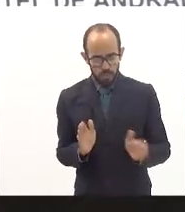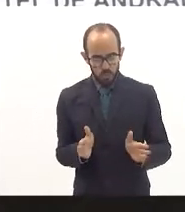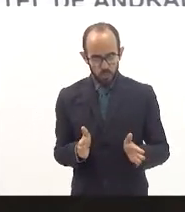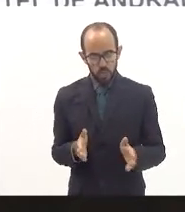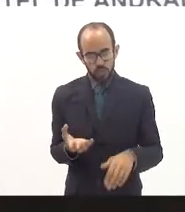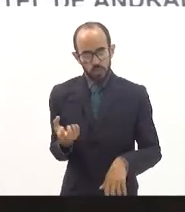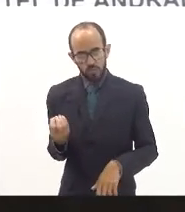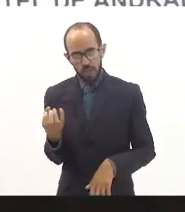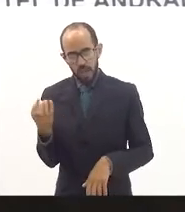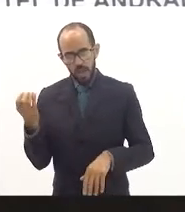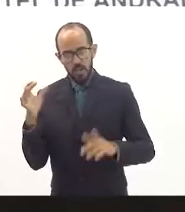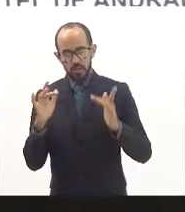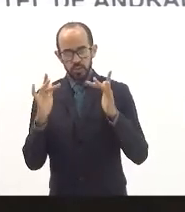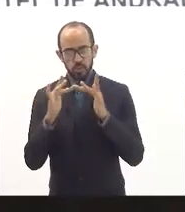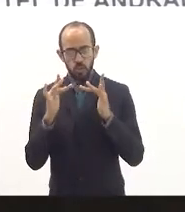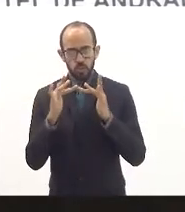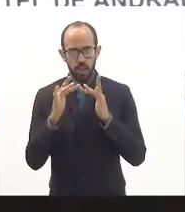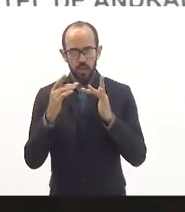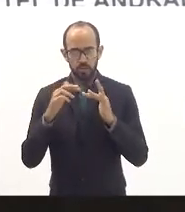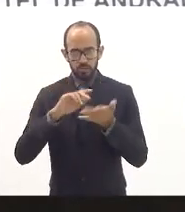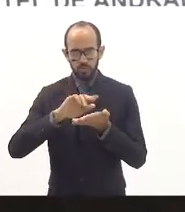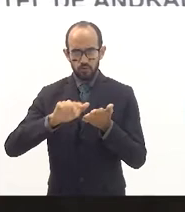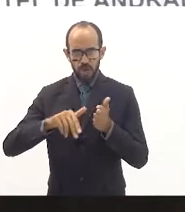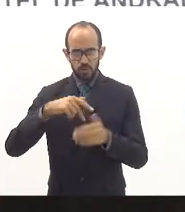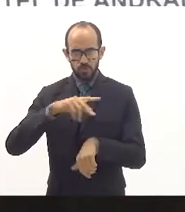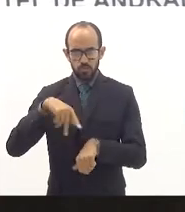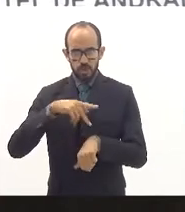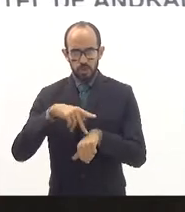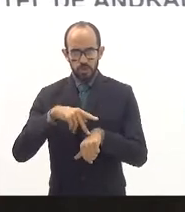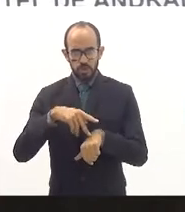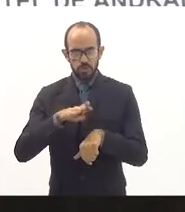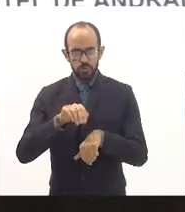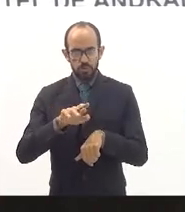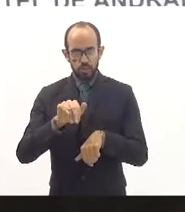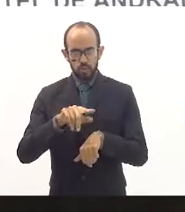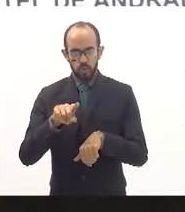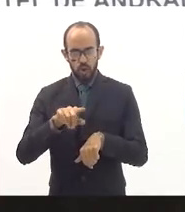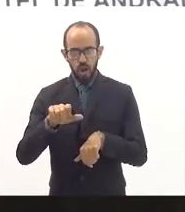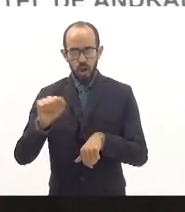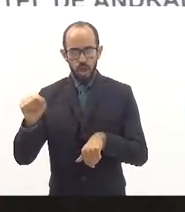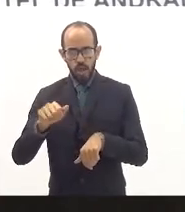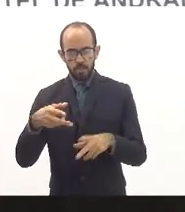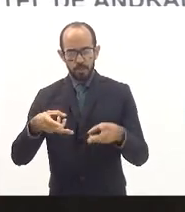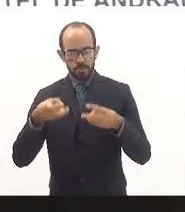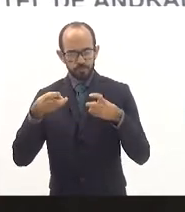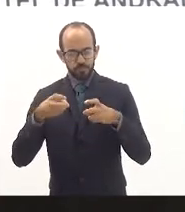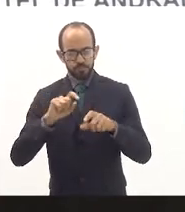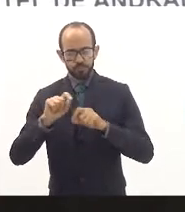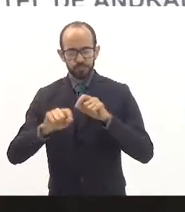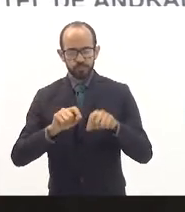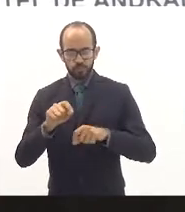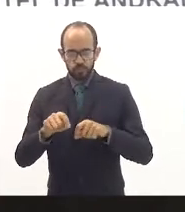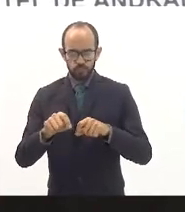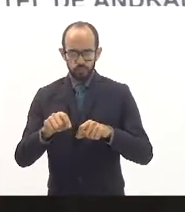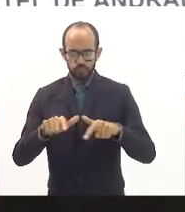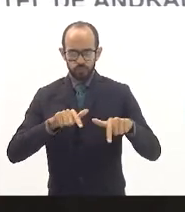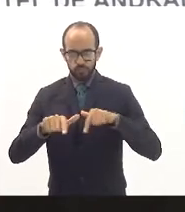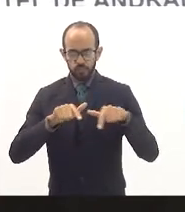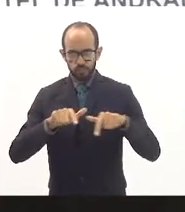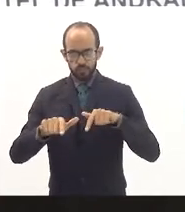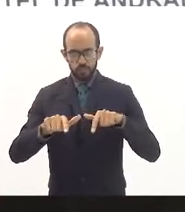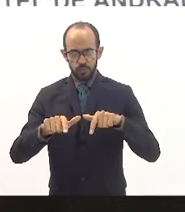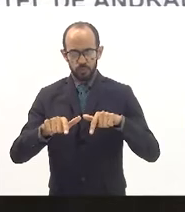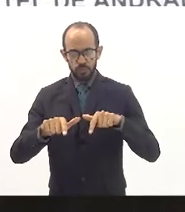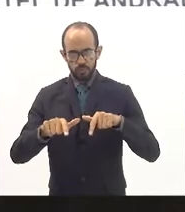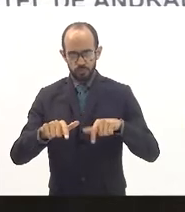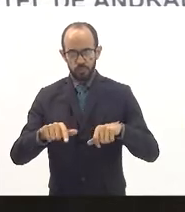e contatos internacionais, Brizola afirmou a percepção de que o trabalhismo brasileiro, que